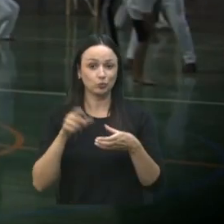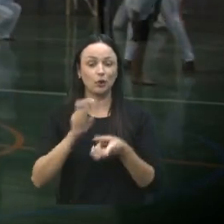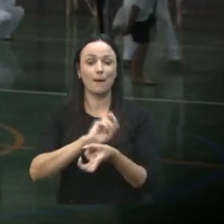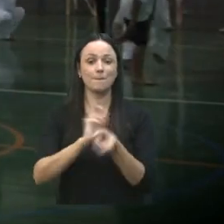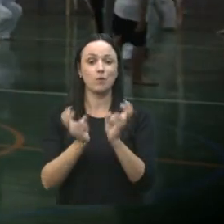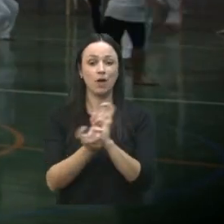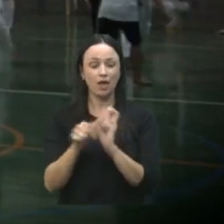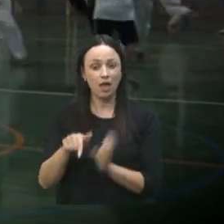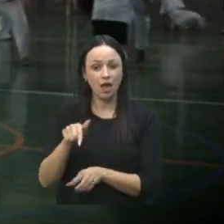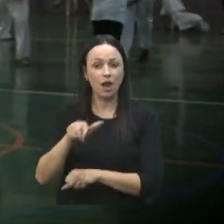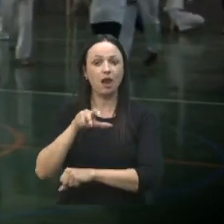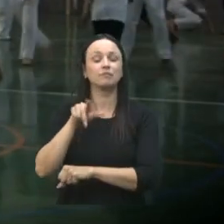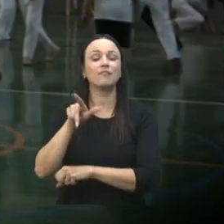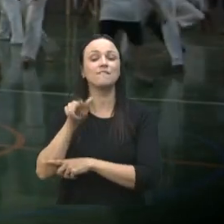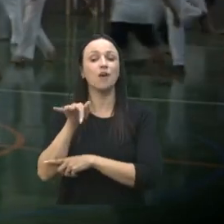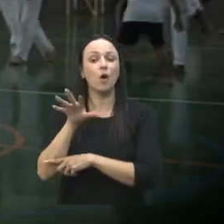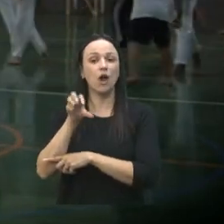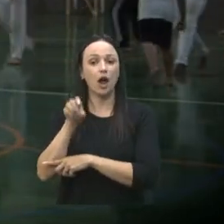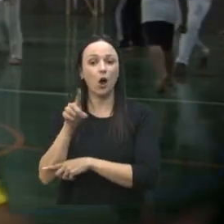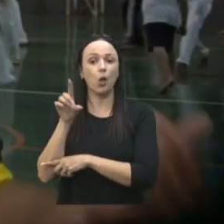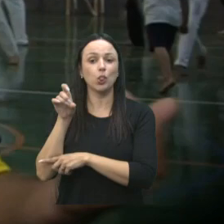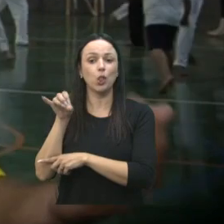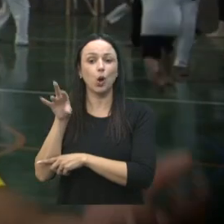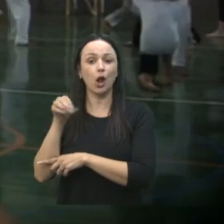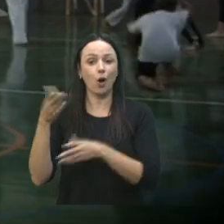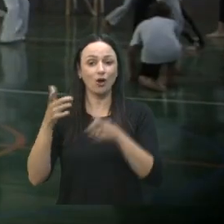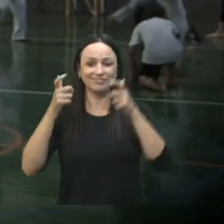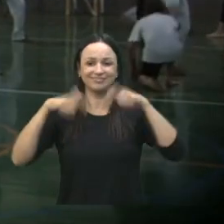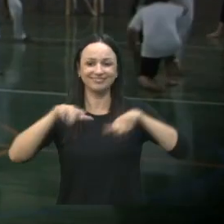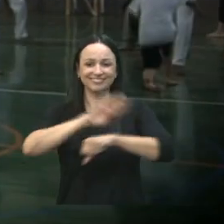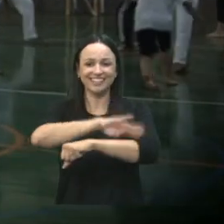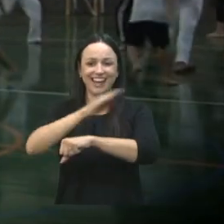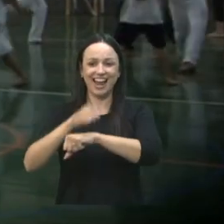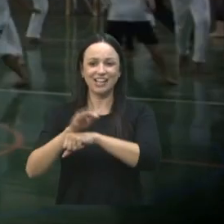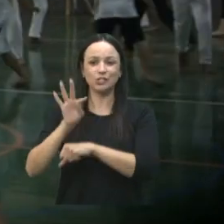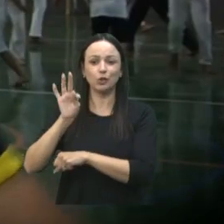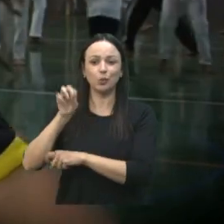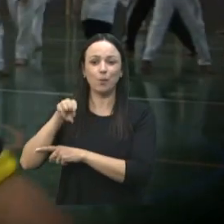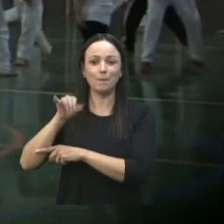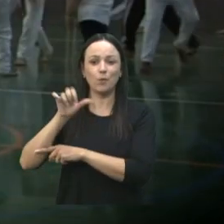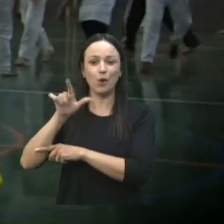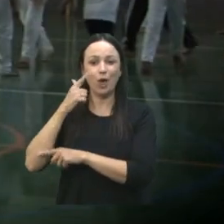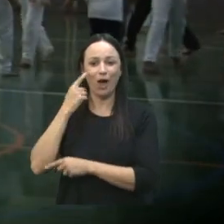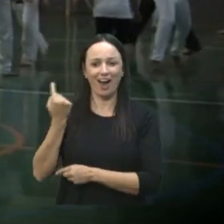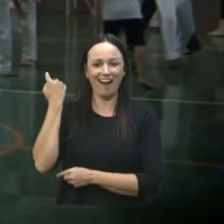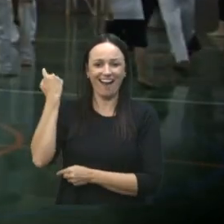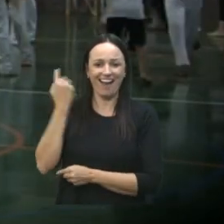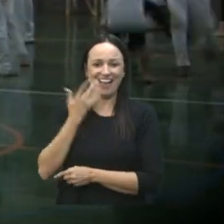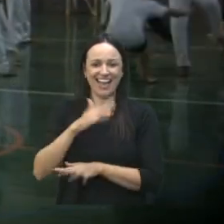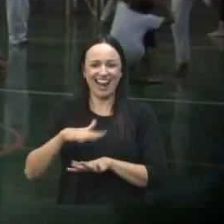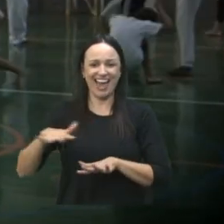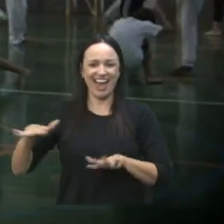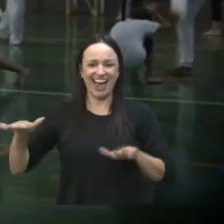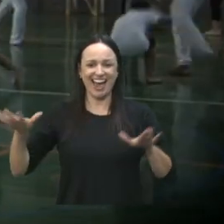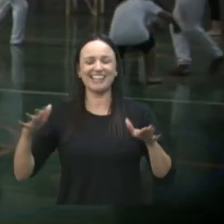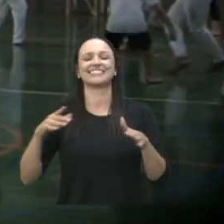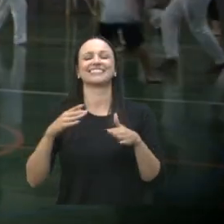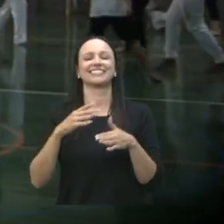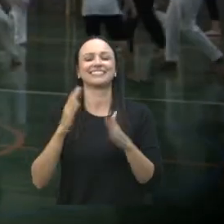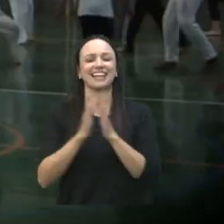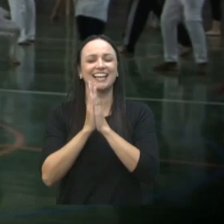Dourado. E hoje eu tô aqui no ginásio Tumulim, onde vocês estão vendo esse trabalho aí com as crianças aí, tudo criançadinha aí. Graças a